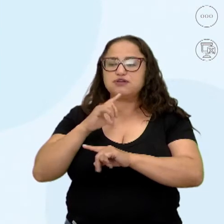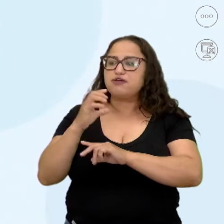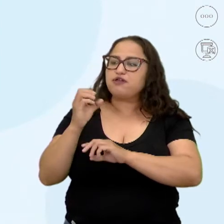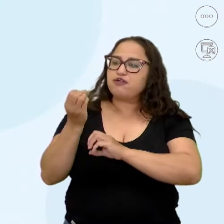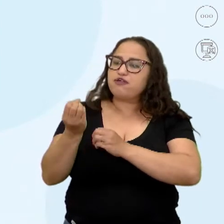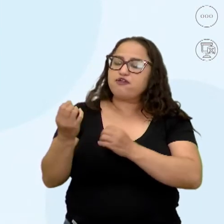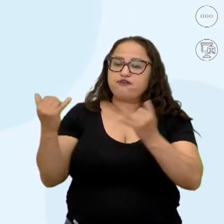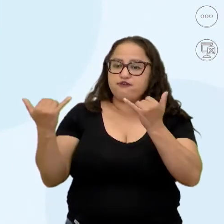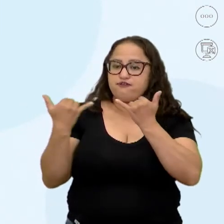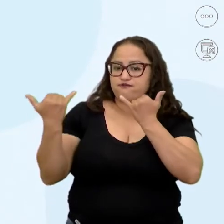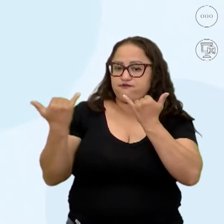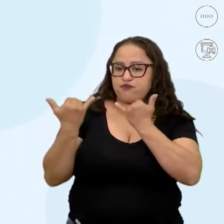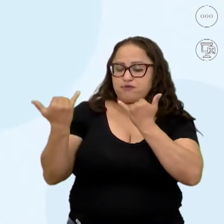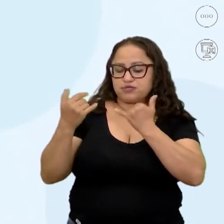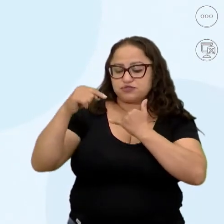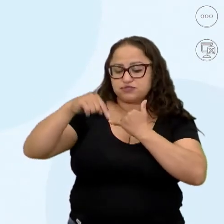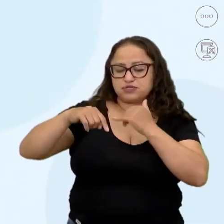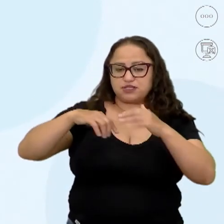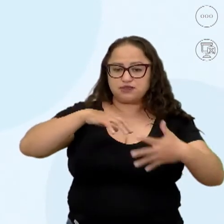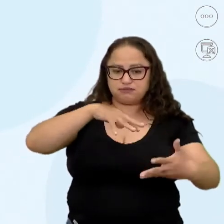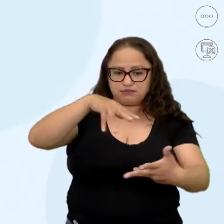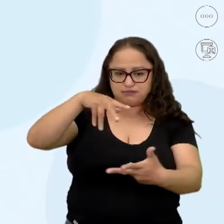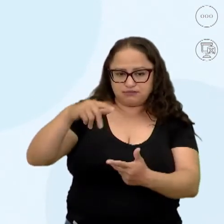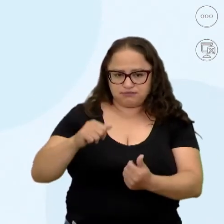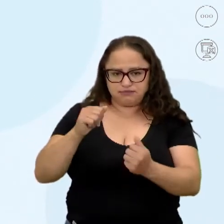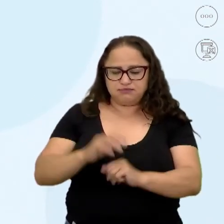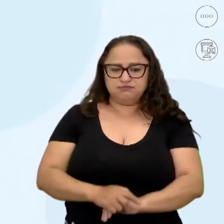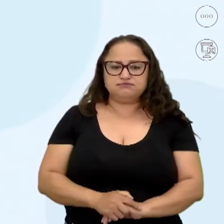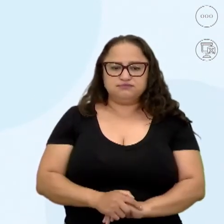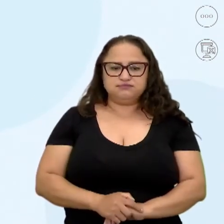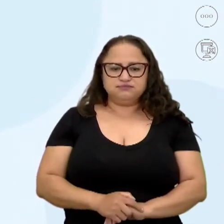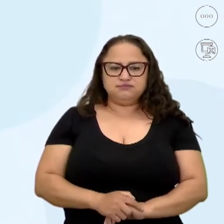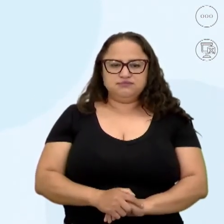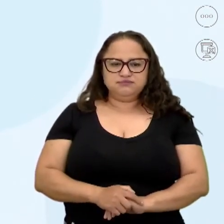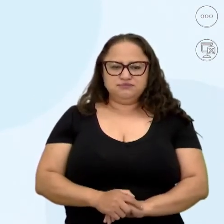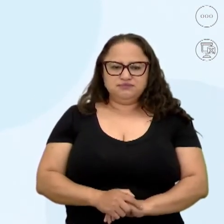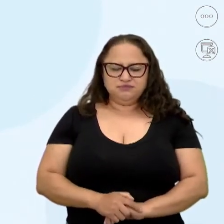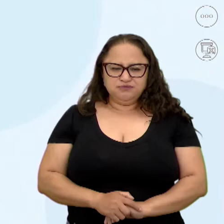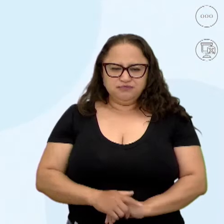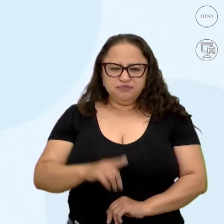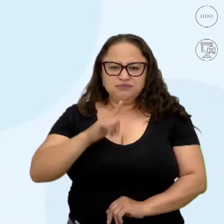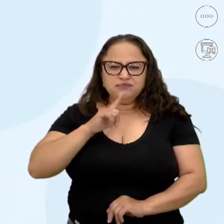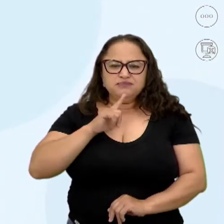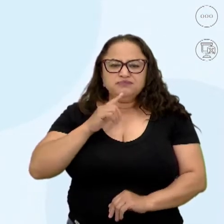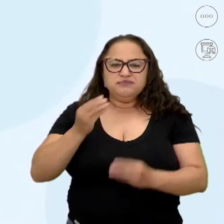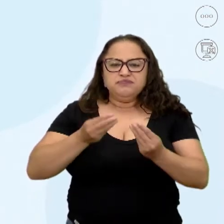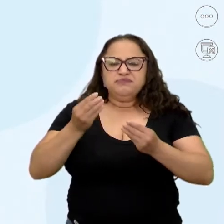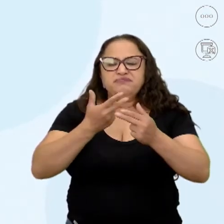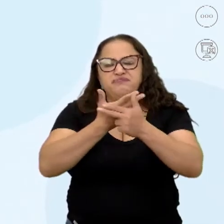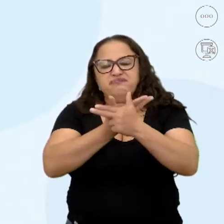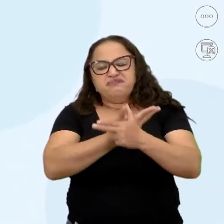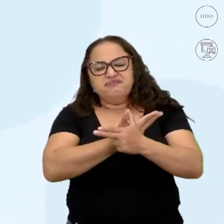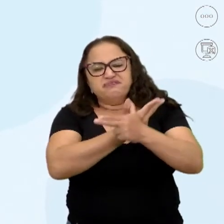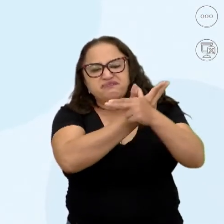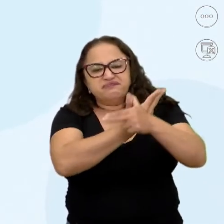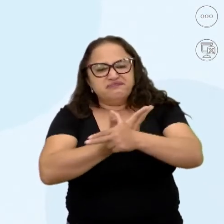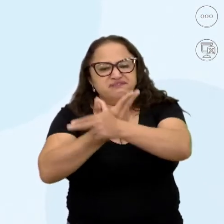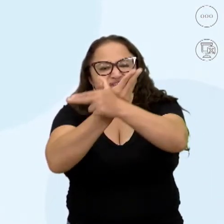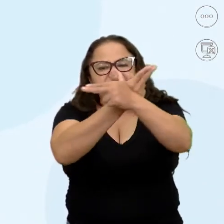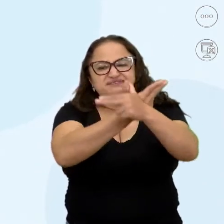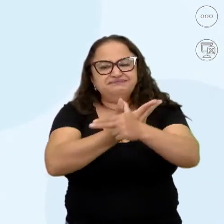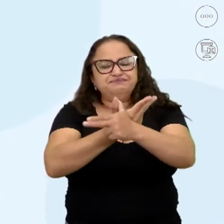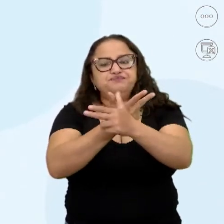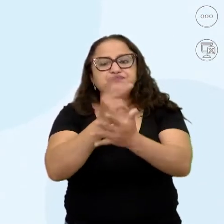informações para a Terra, tá? Tá aí a ideia do satélite geoestacionário, né? sempre acima